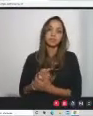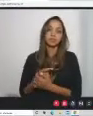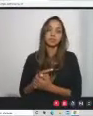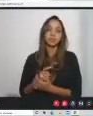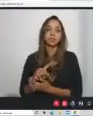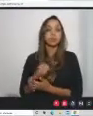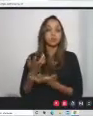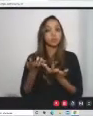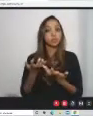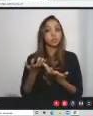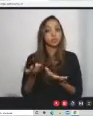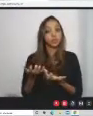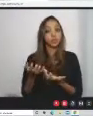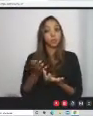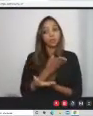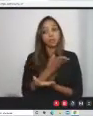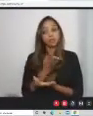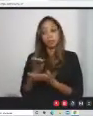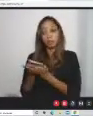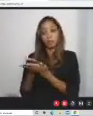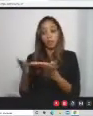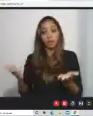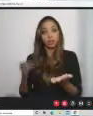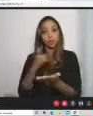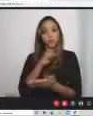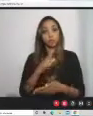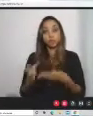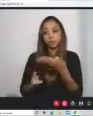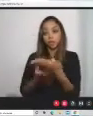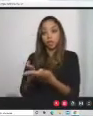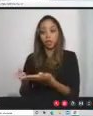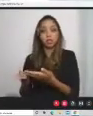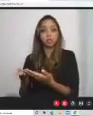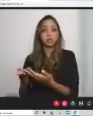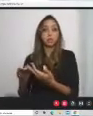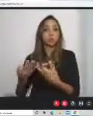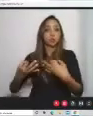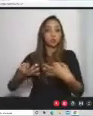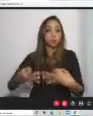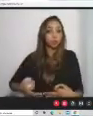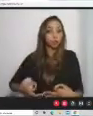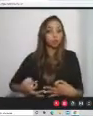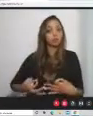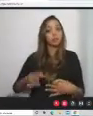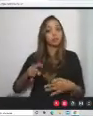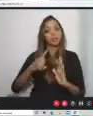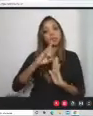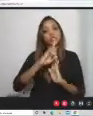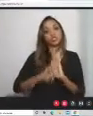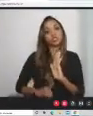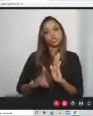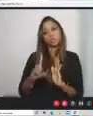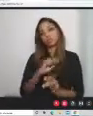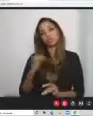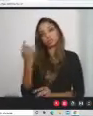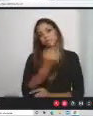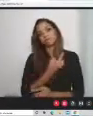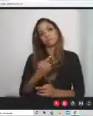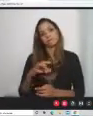serviço assistidos como é direito de todos nós. Tá? Obrigado pela parte e também parabéns pelo tema.